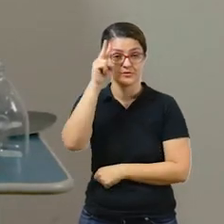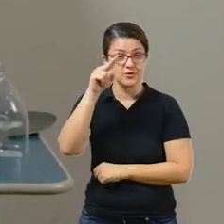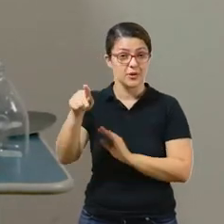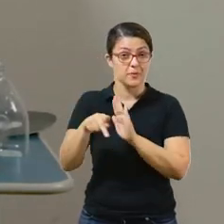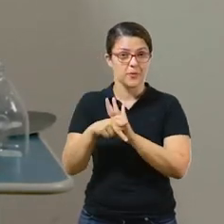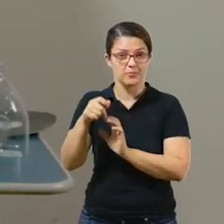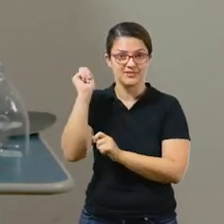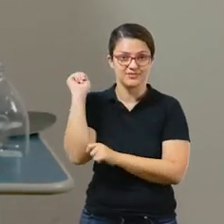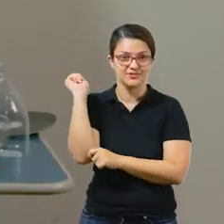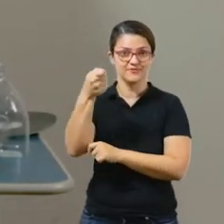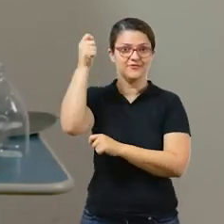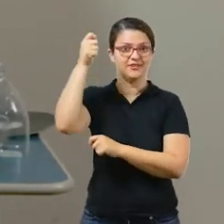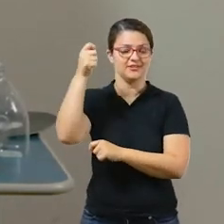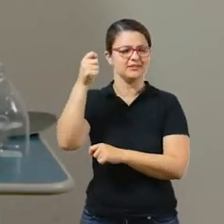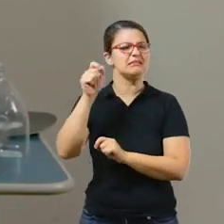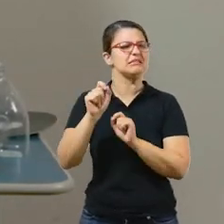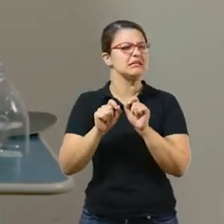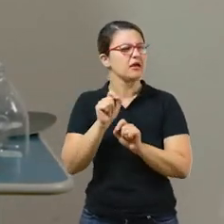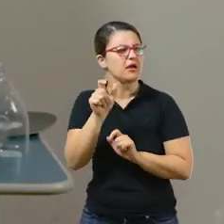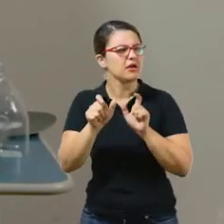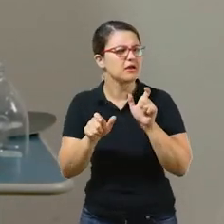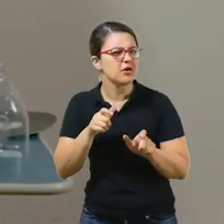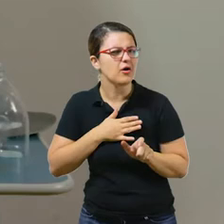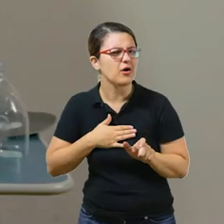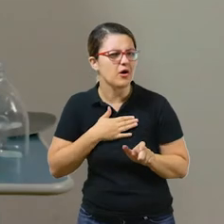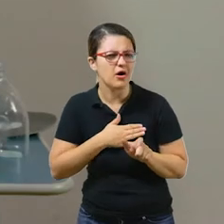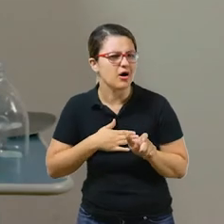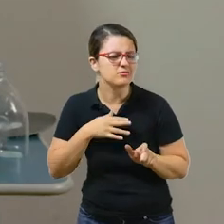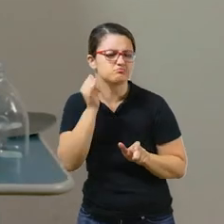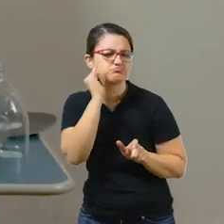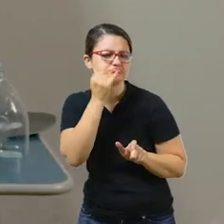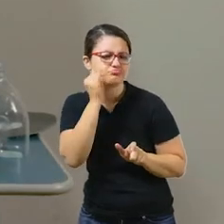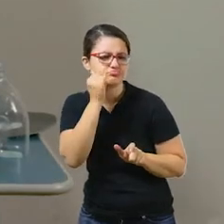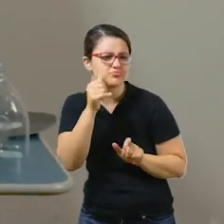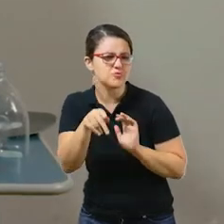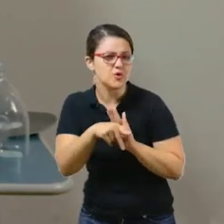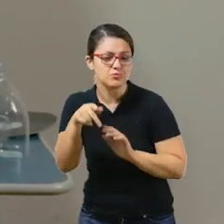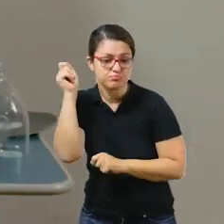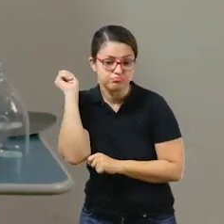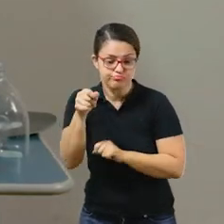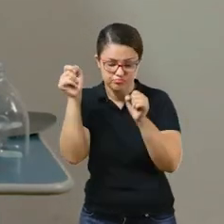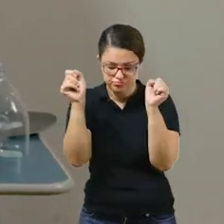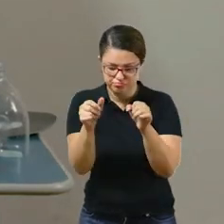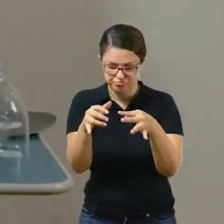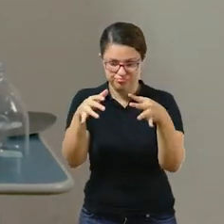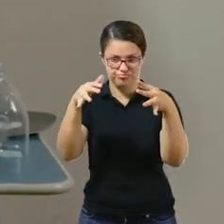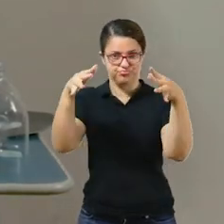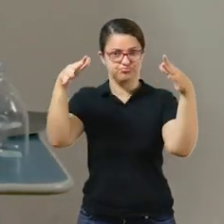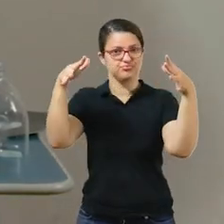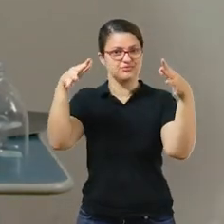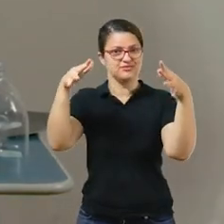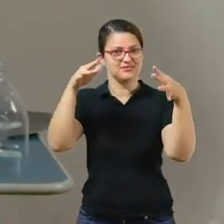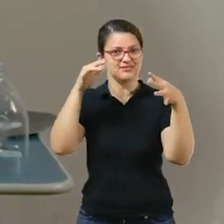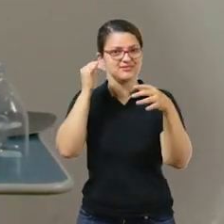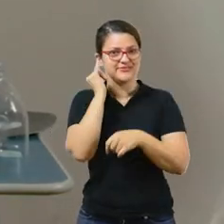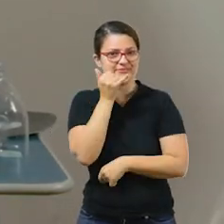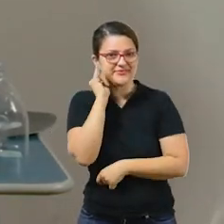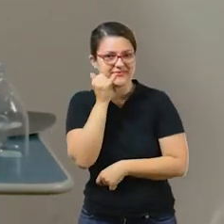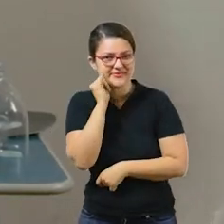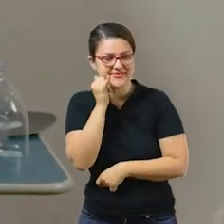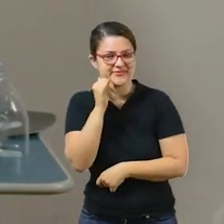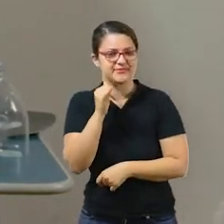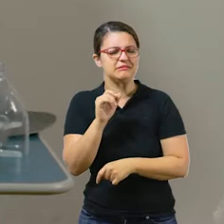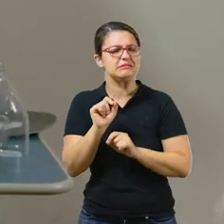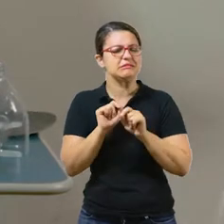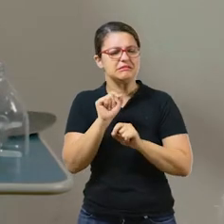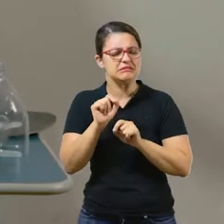gosta de ouvir uma história, ouvir um conto de fada, a magia que transporta esses contos, né? E quem foi